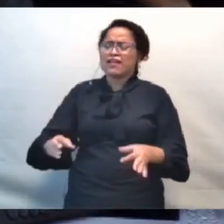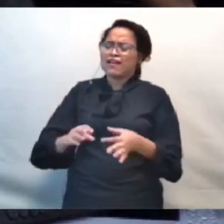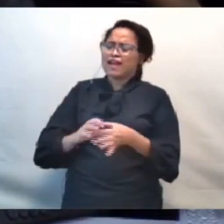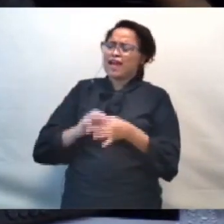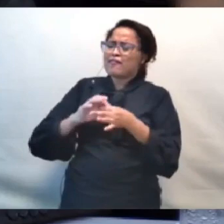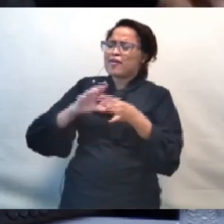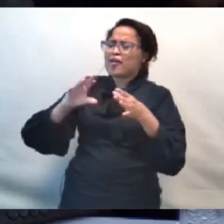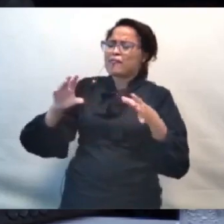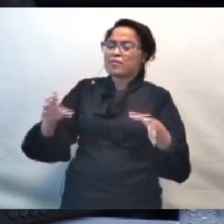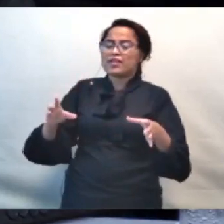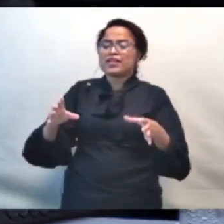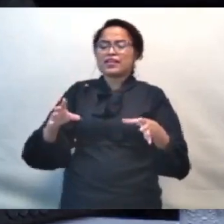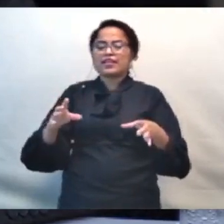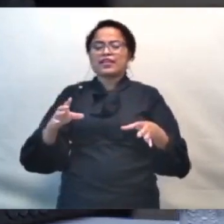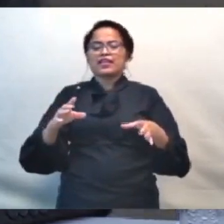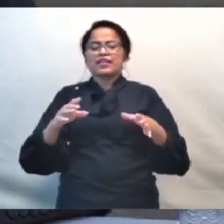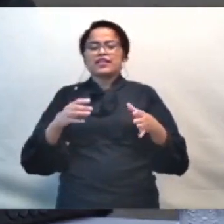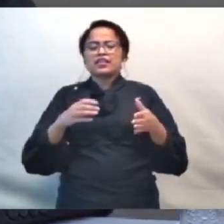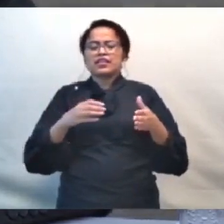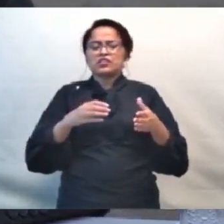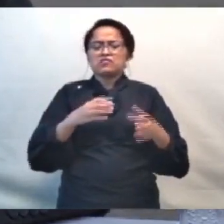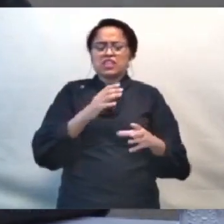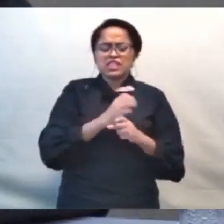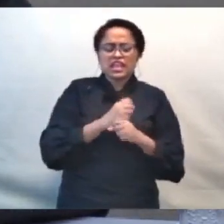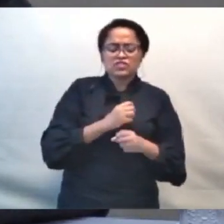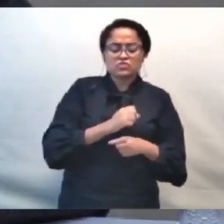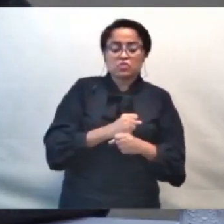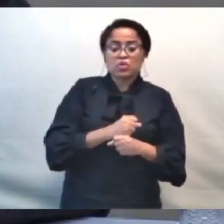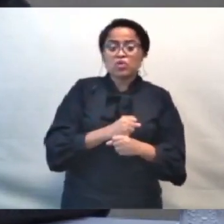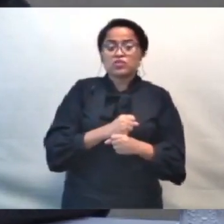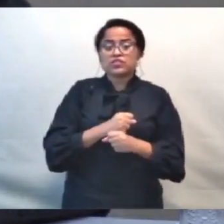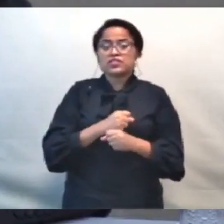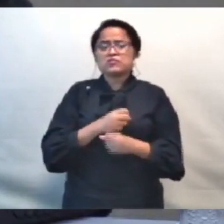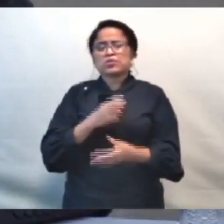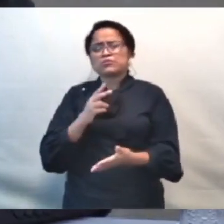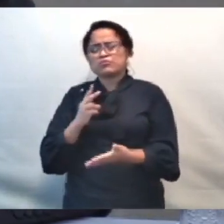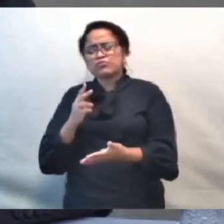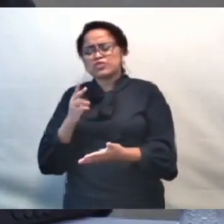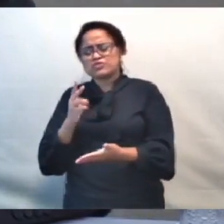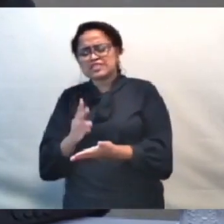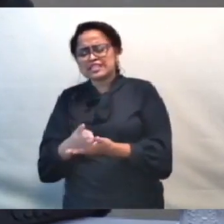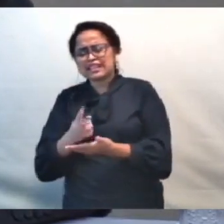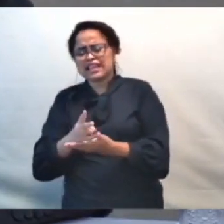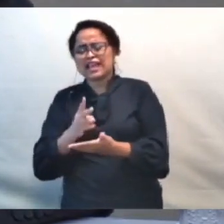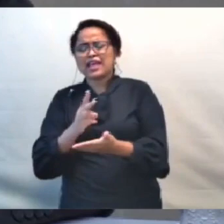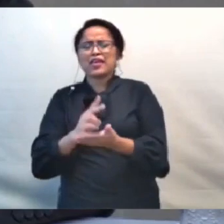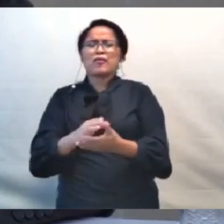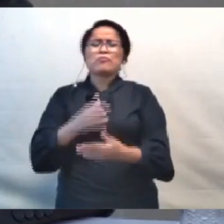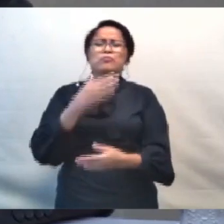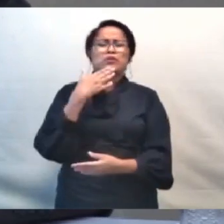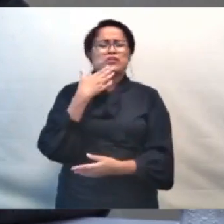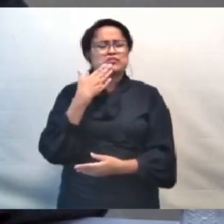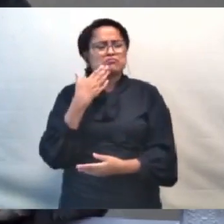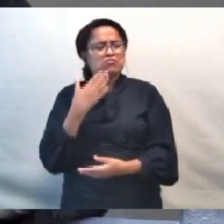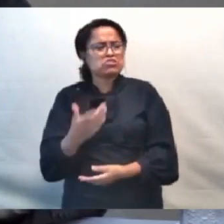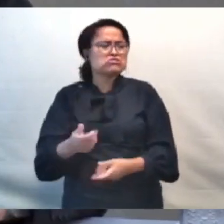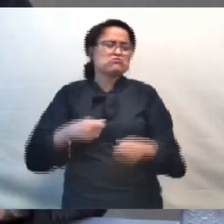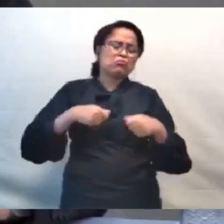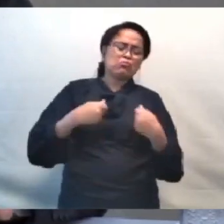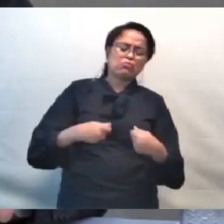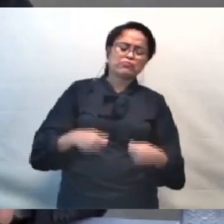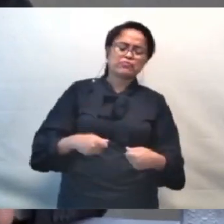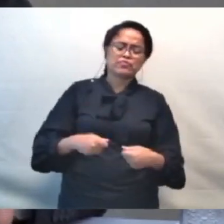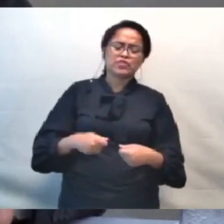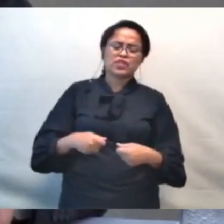não ficarmos tropeçando nas mesmas demandas, nas mesmas necessidades, todos os anos. A gente acabou de